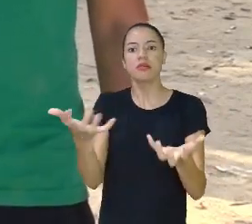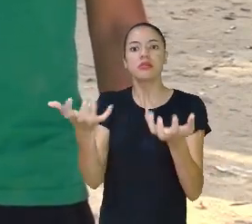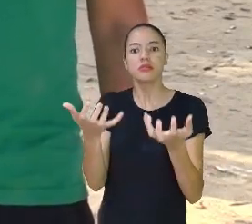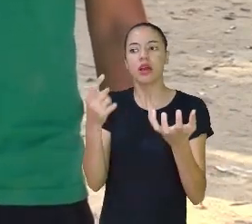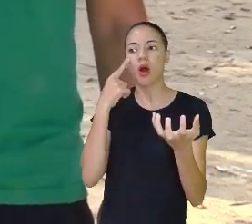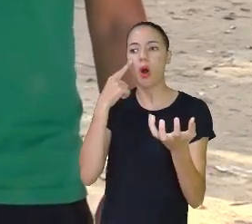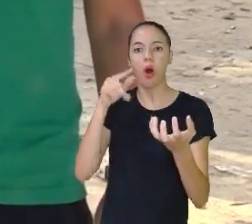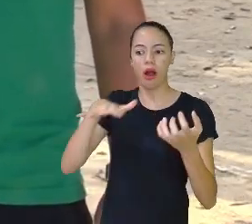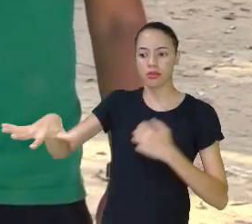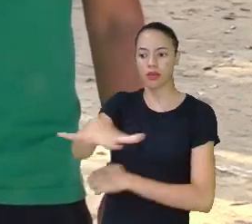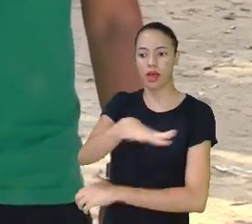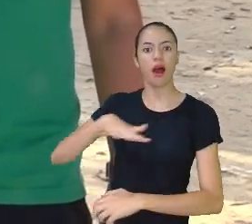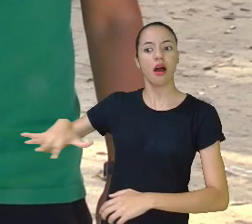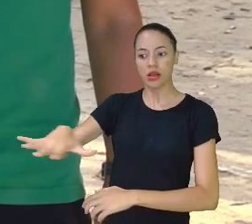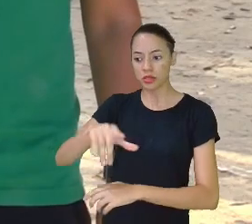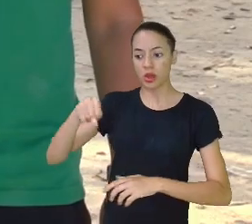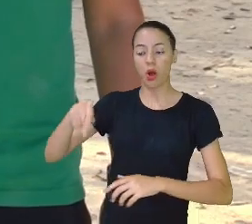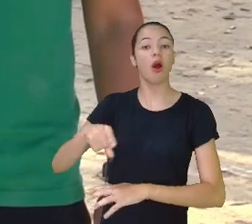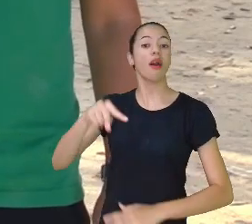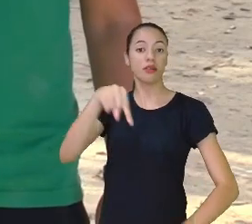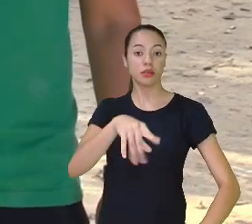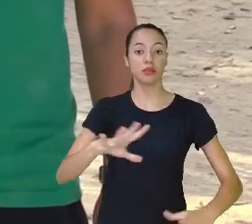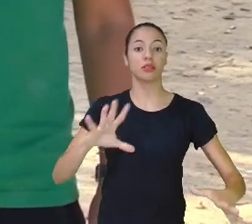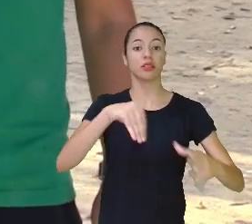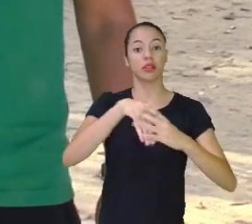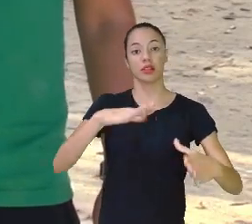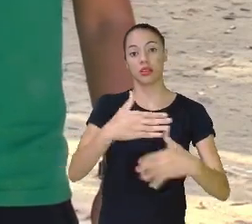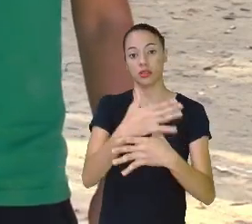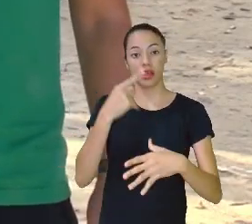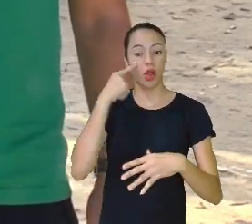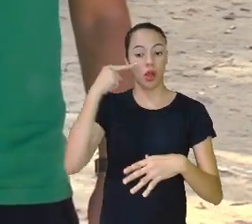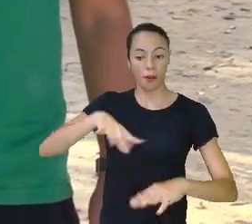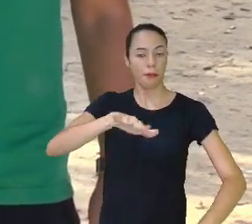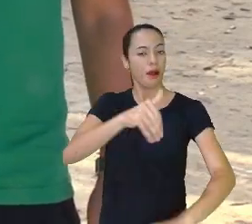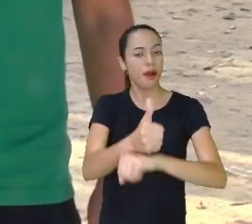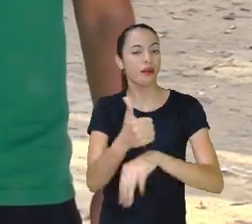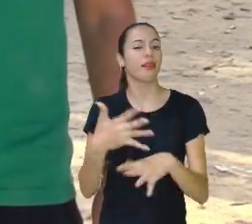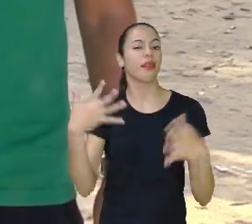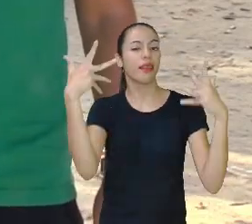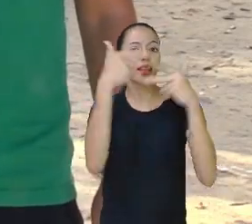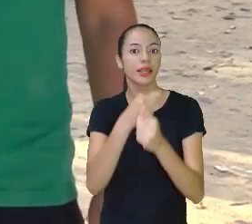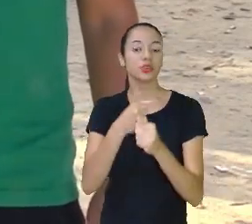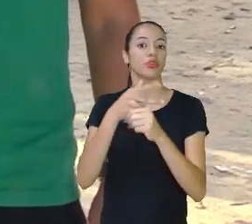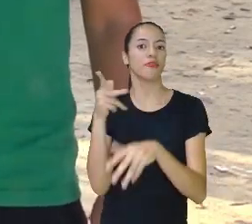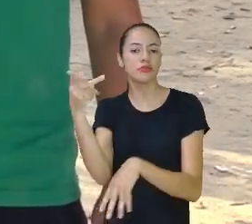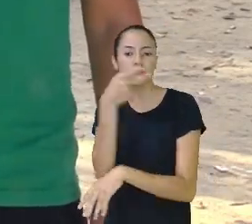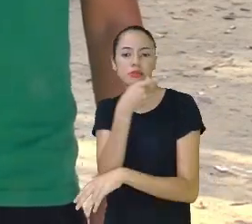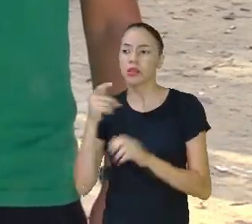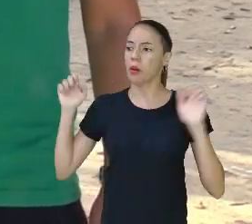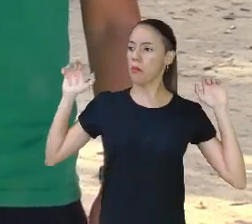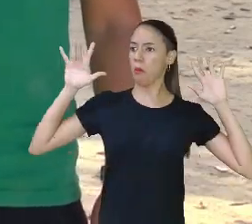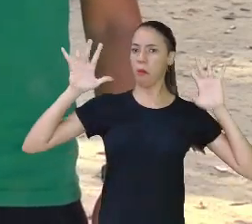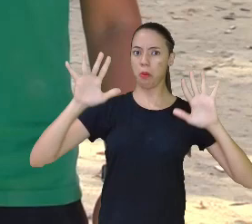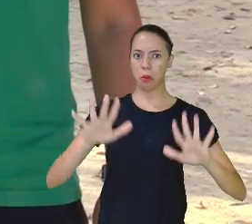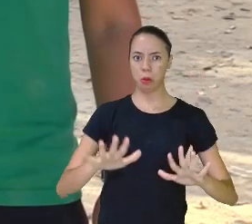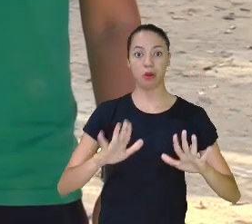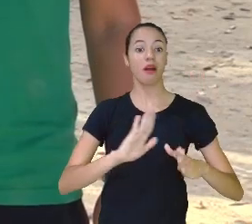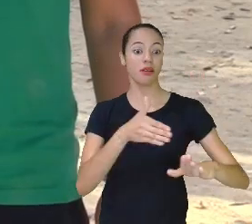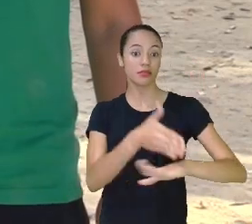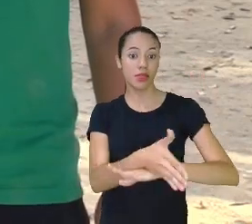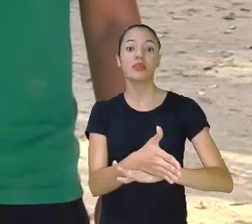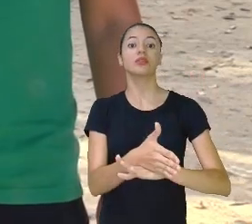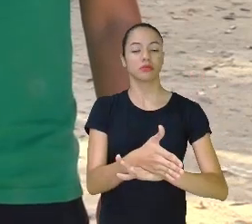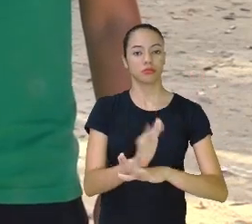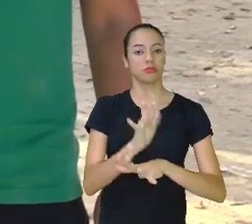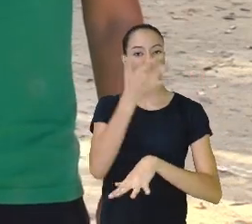essa área para a cidade, para ser o que hoje é esse parque tão bonito, um parque visitado, de acesso ao público, em que as pessoas